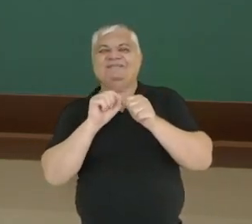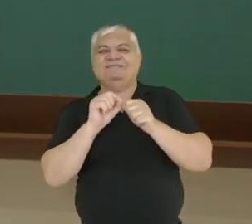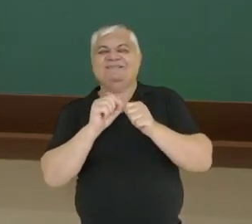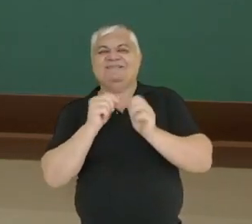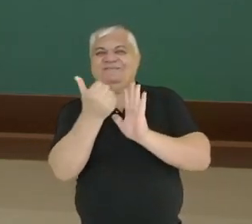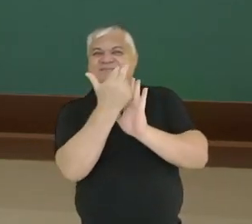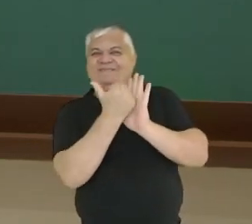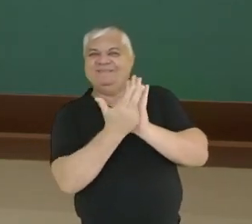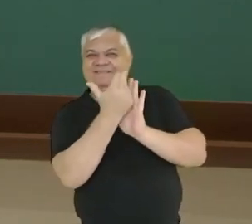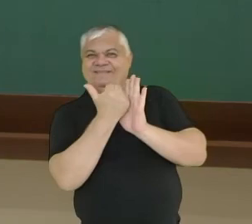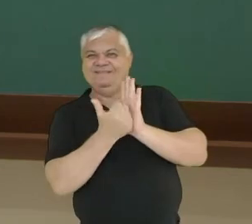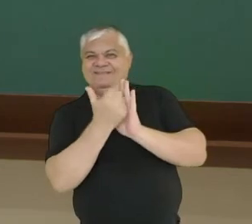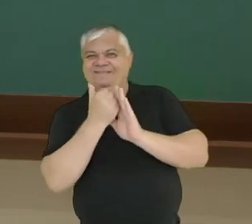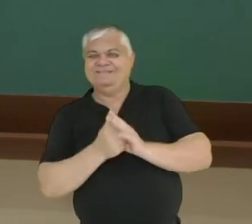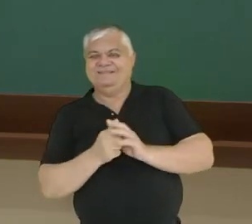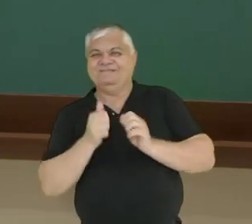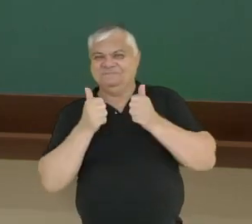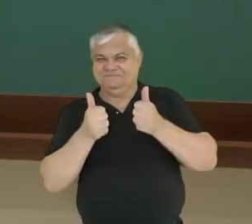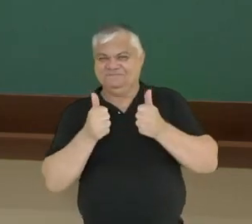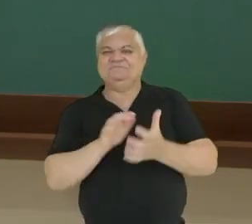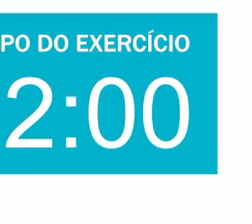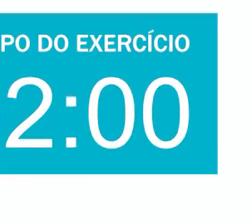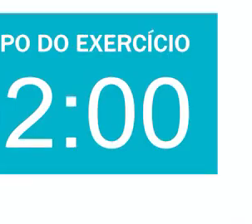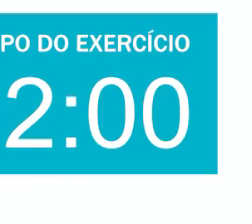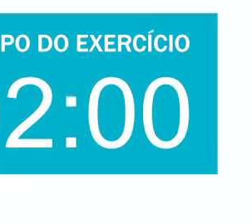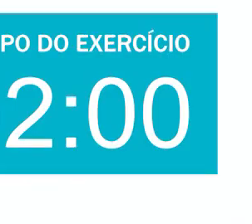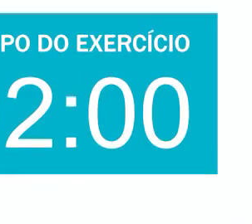construção do nosso hexágono regular.